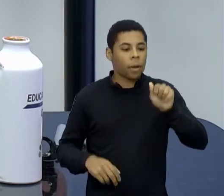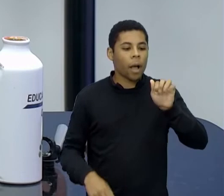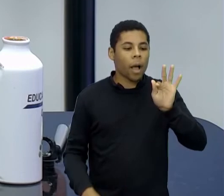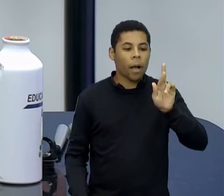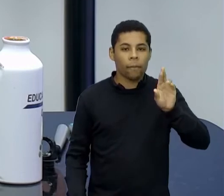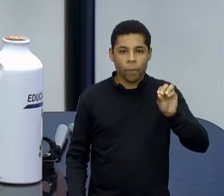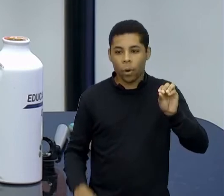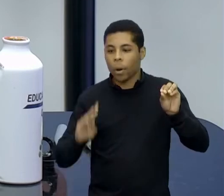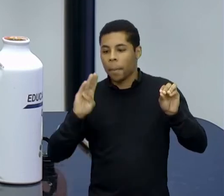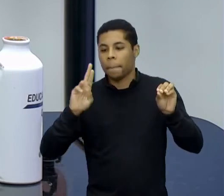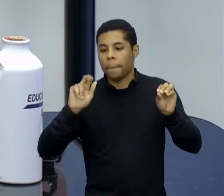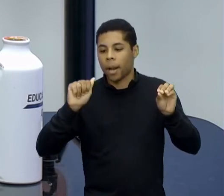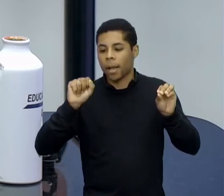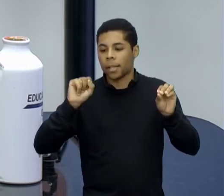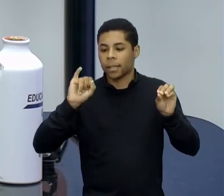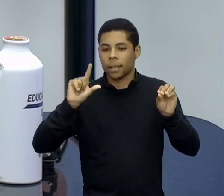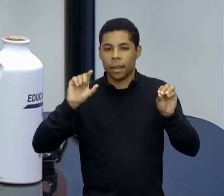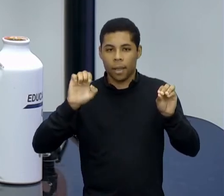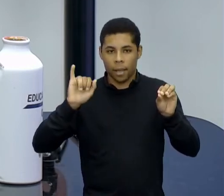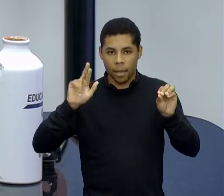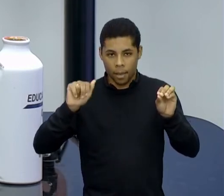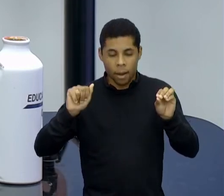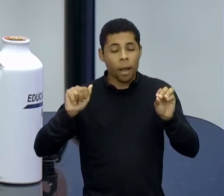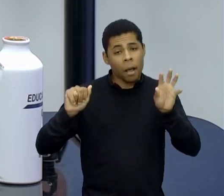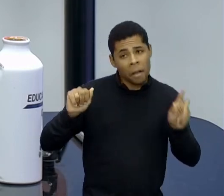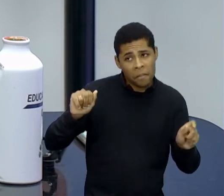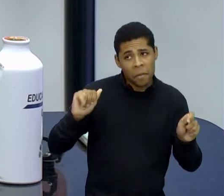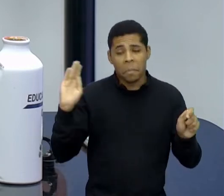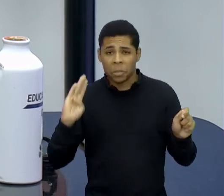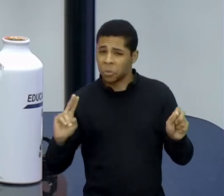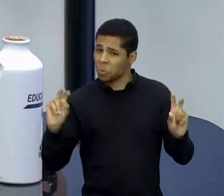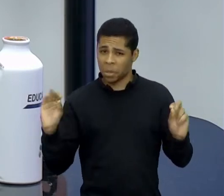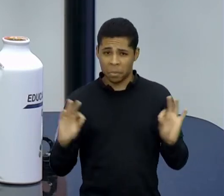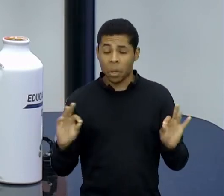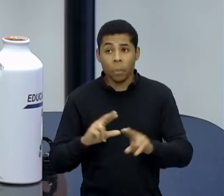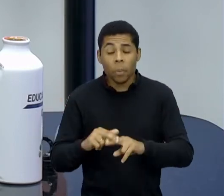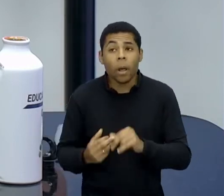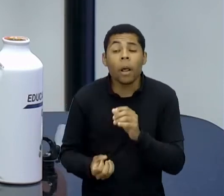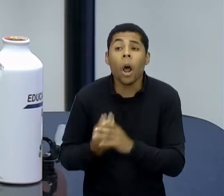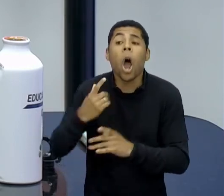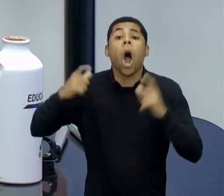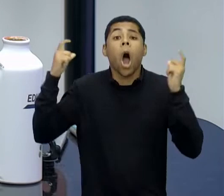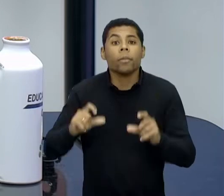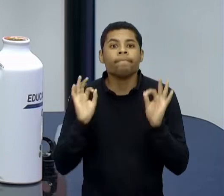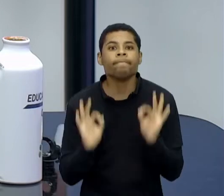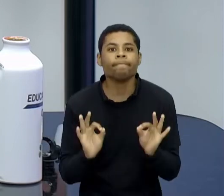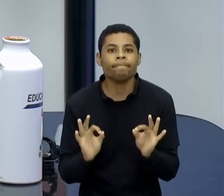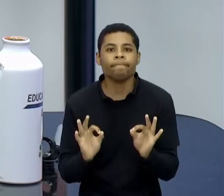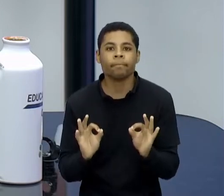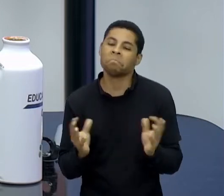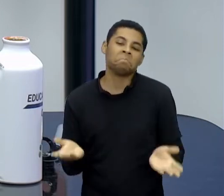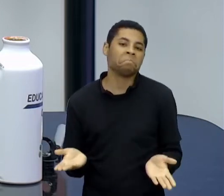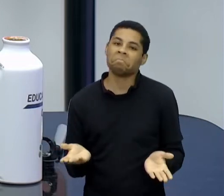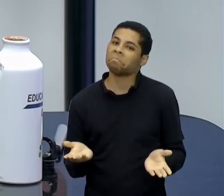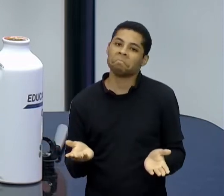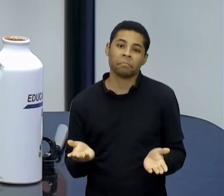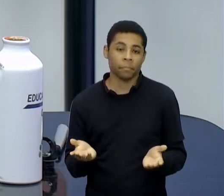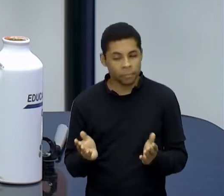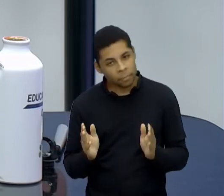porque não se tem ao certo qual é a sua essência. Mas sabe-se que